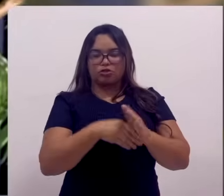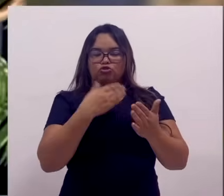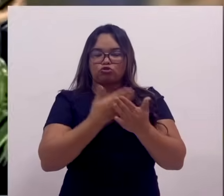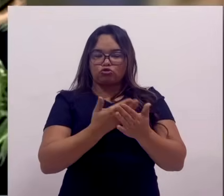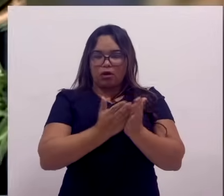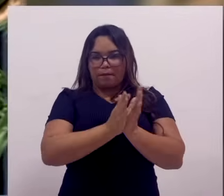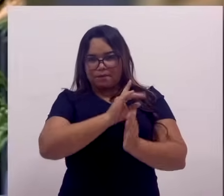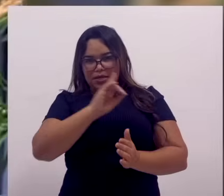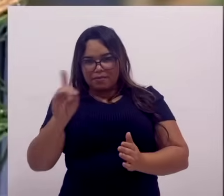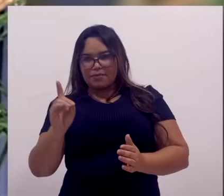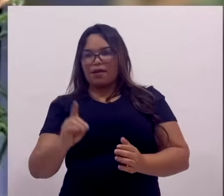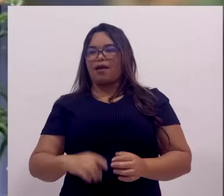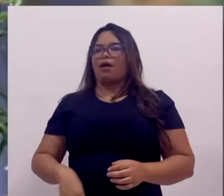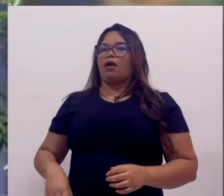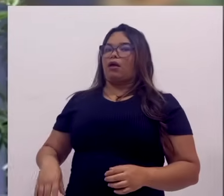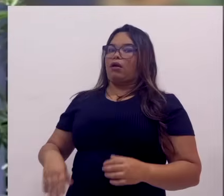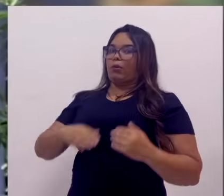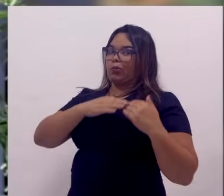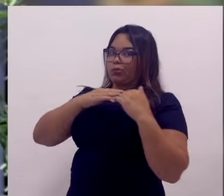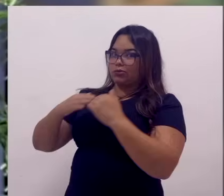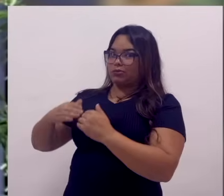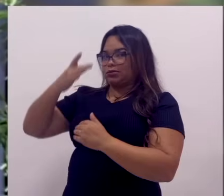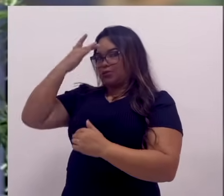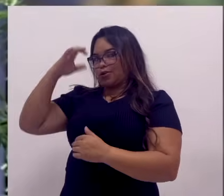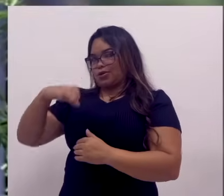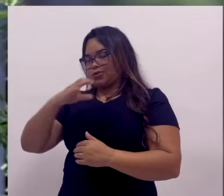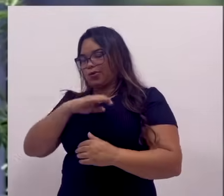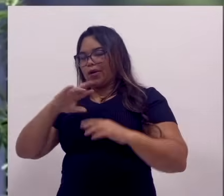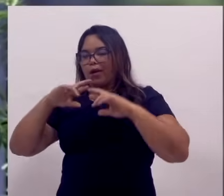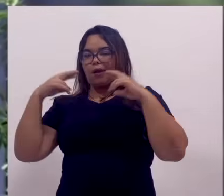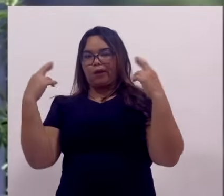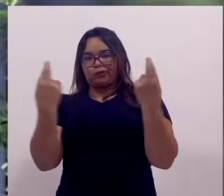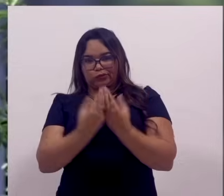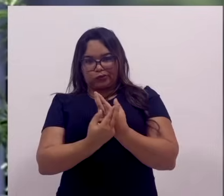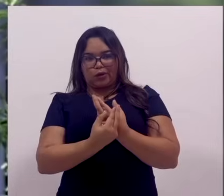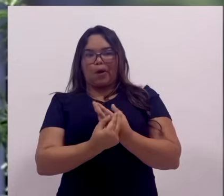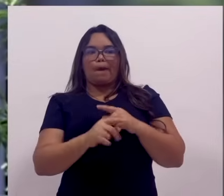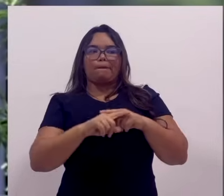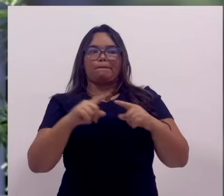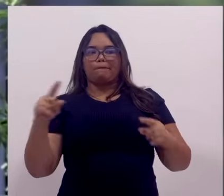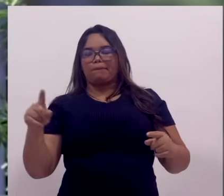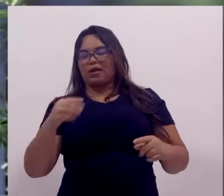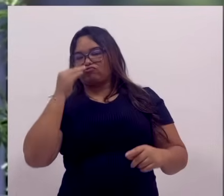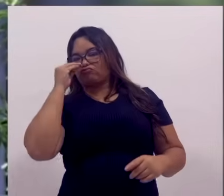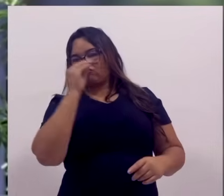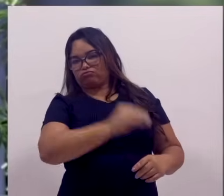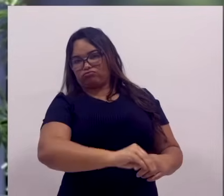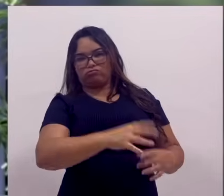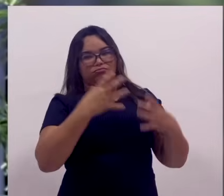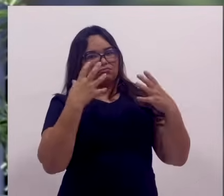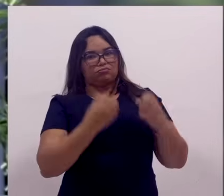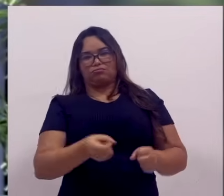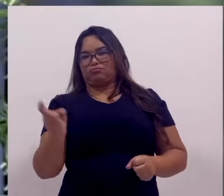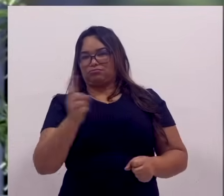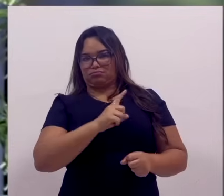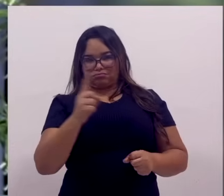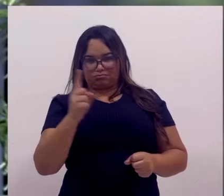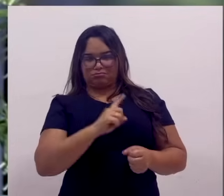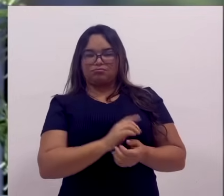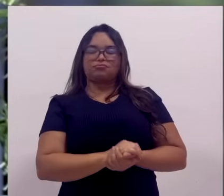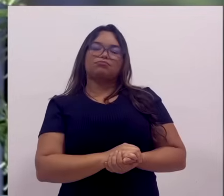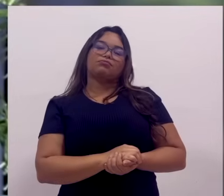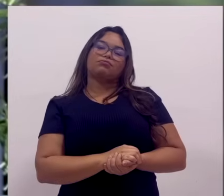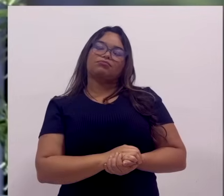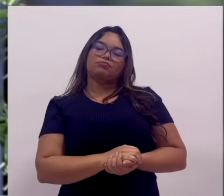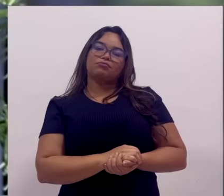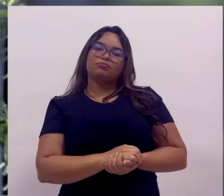uma ruptura. Houve uma divisão. Tiveram uma grande oportunidade, a maior oportunidade na história do mundo